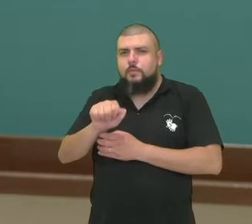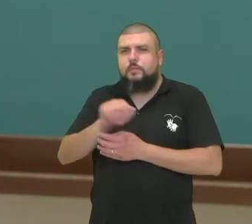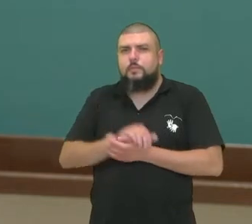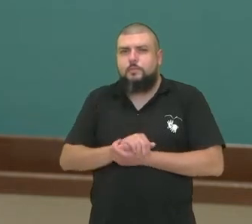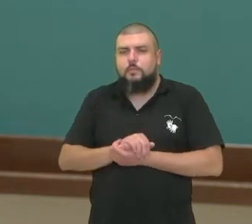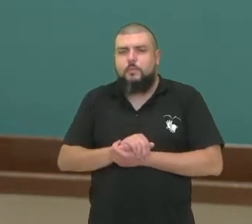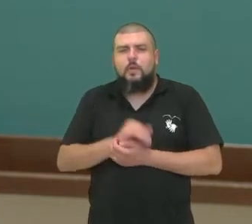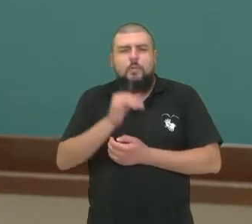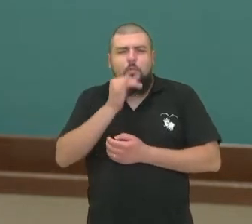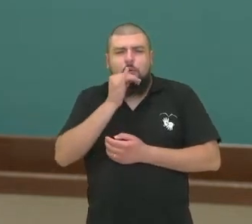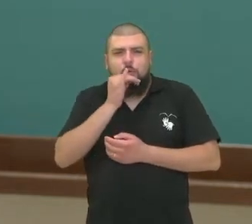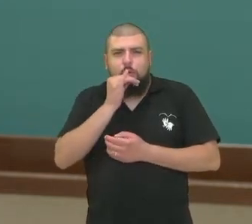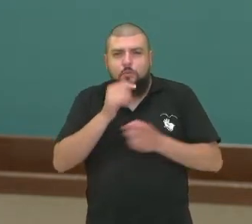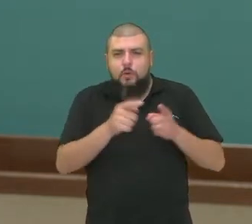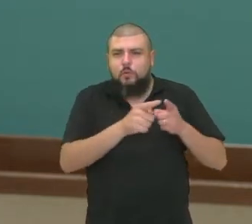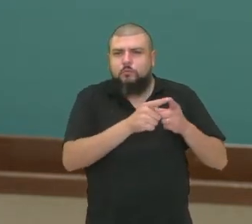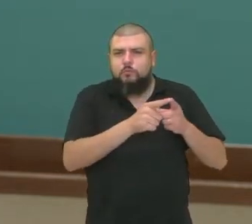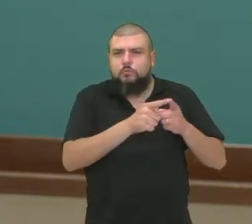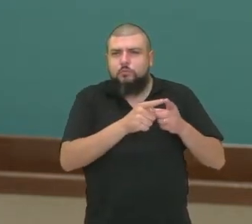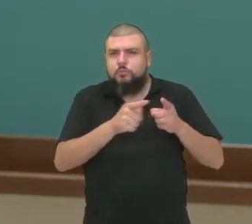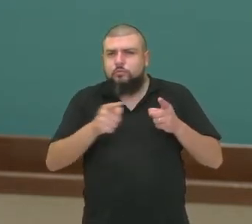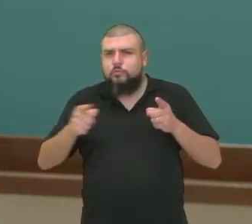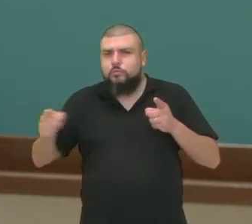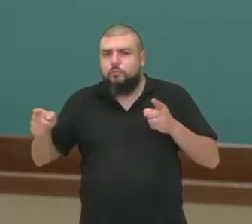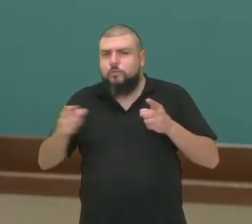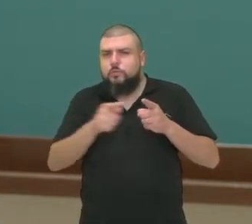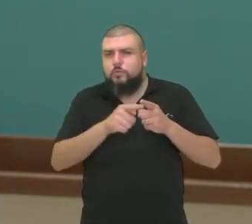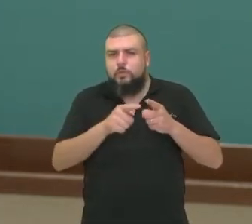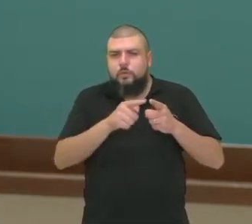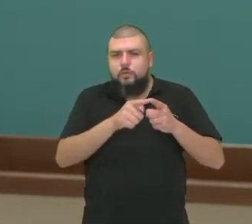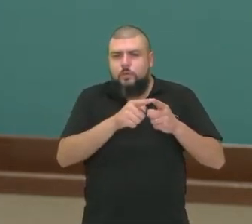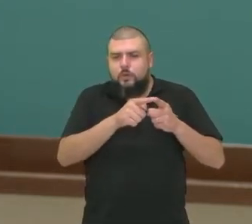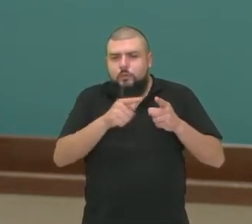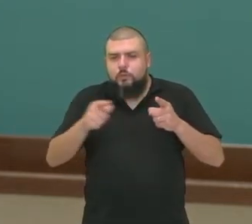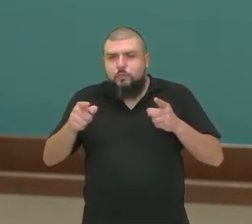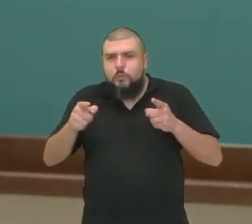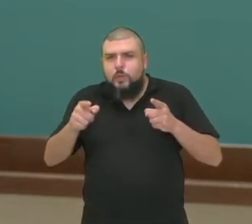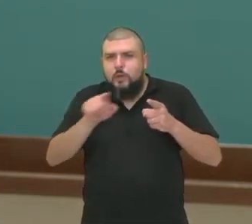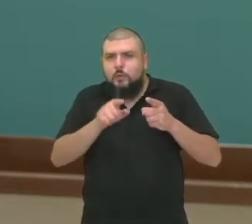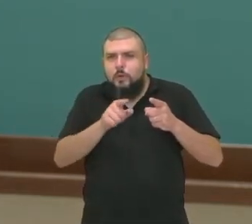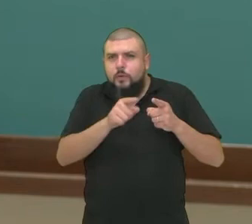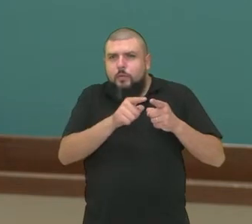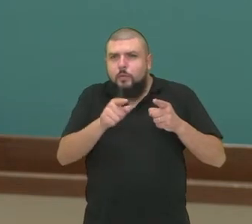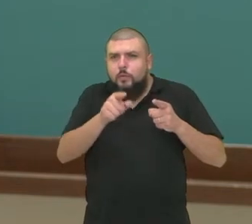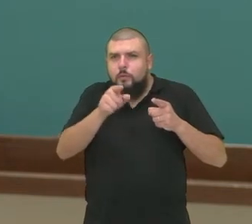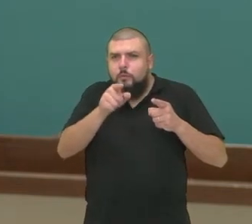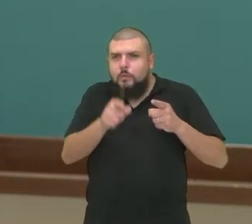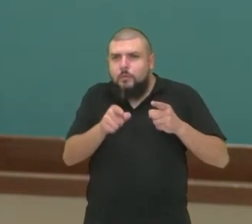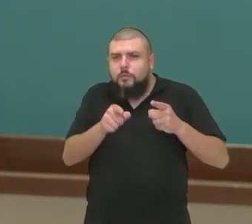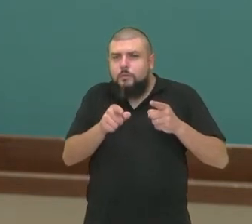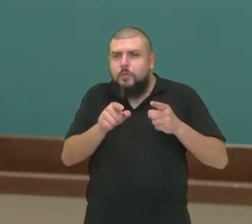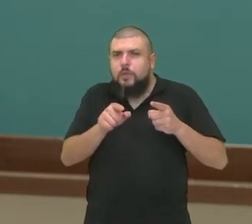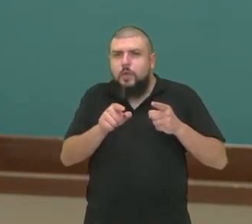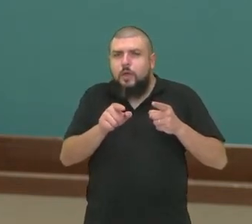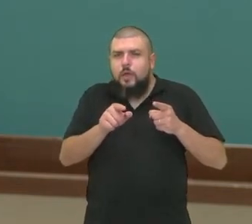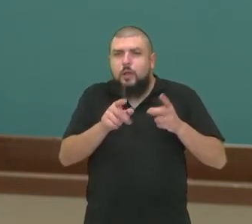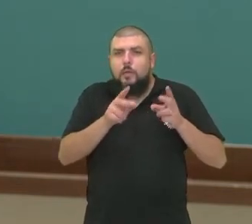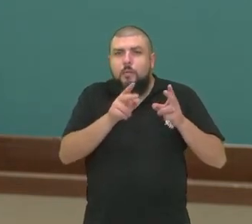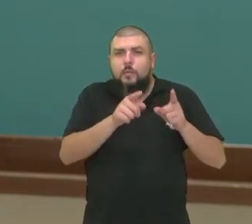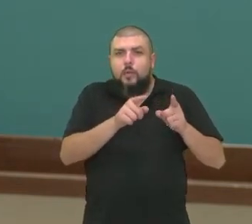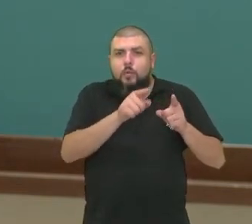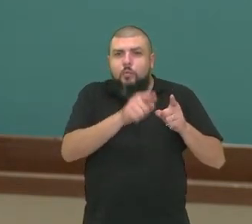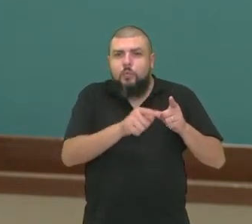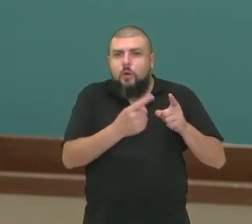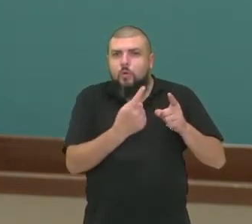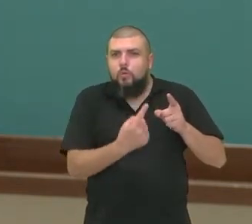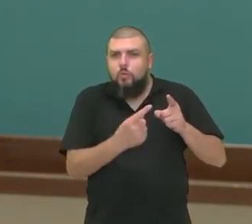numa reta, aquela reta infinita lá que você já conhece, quando nós marcamos um ponto sobre ela, ela fica dividida em duas partes.